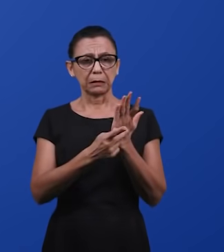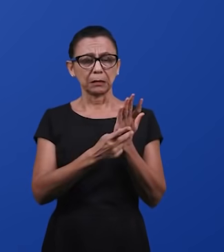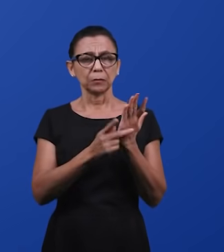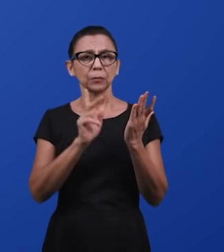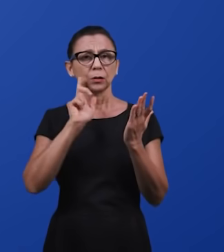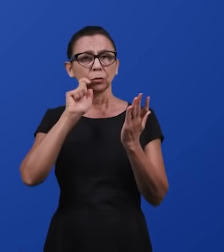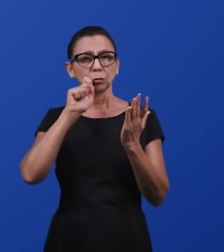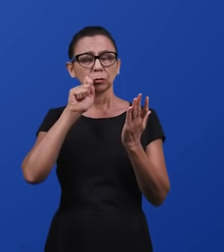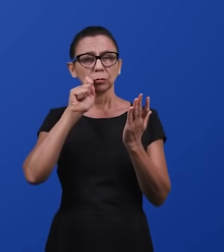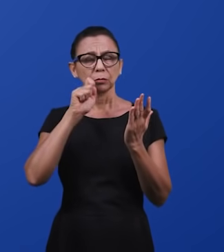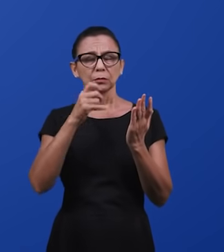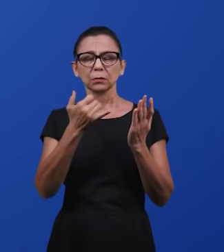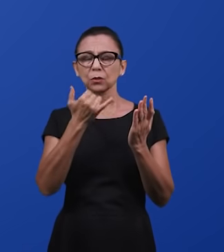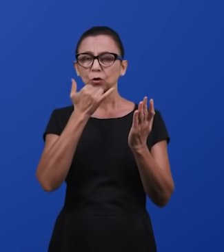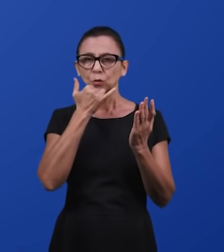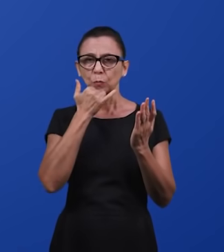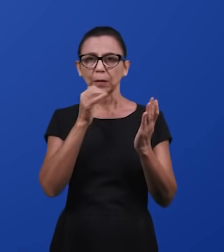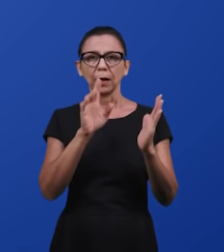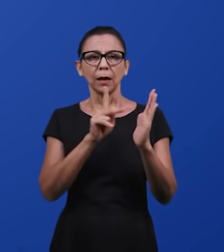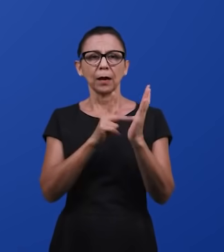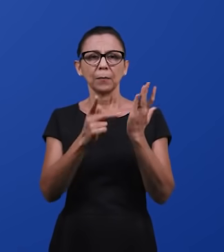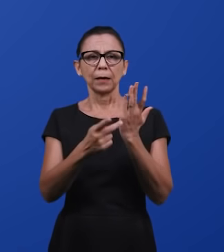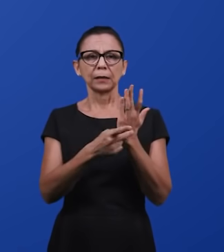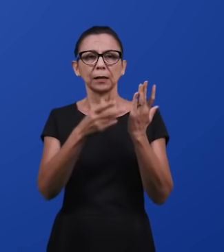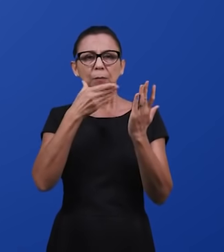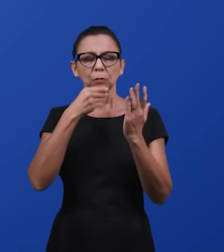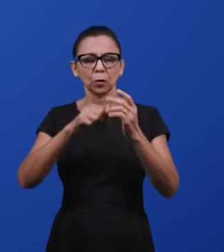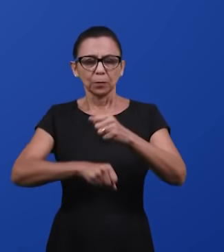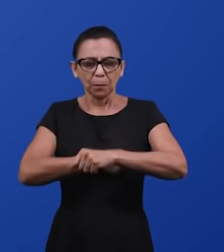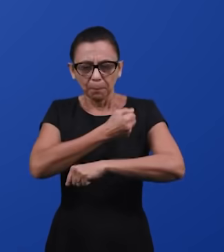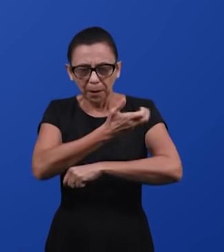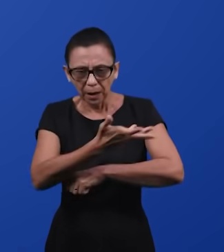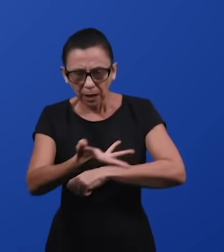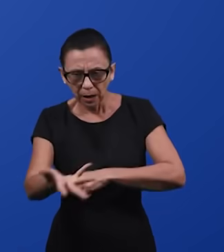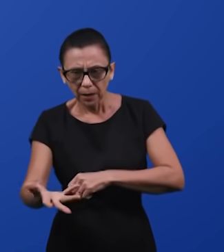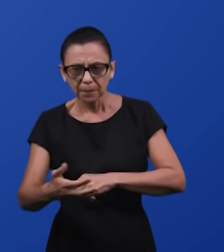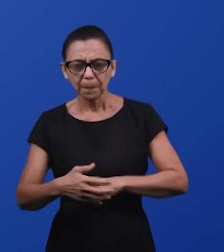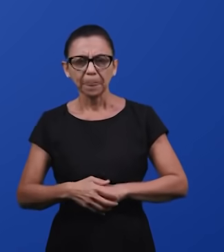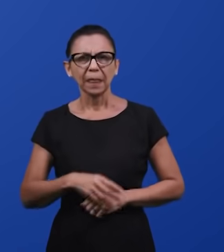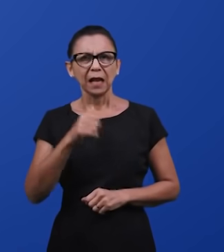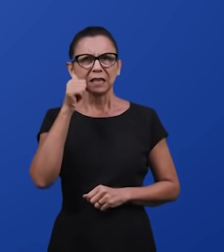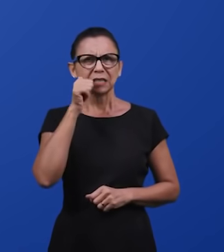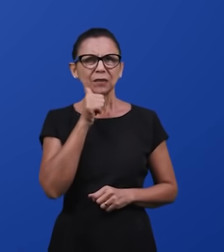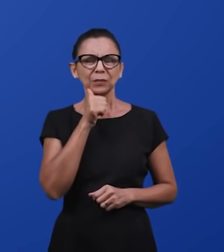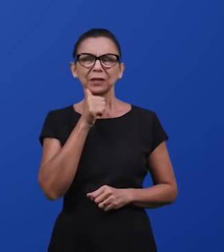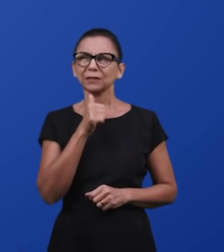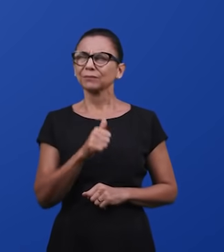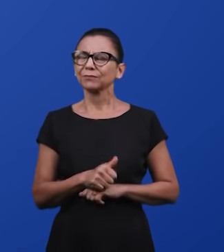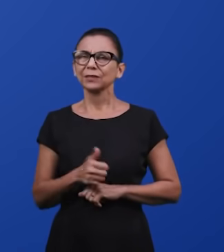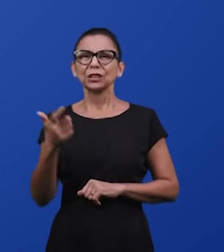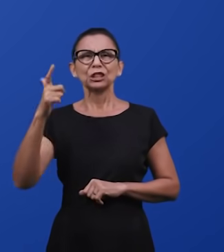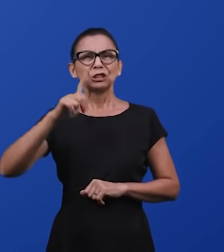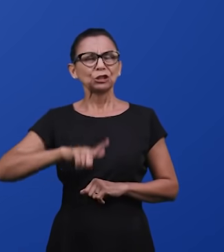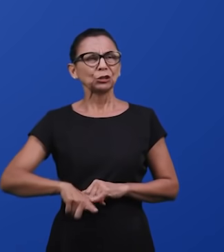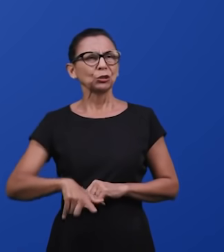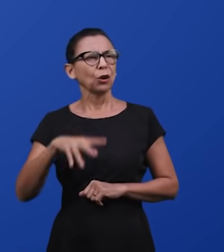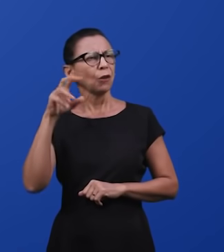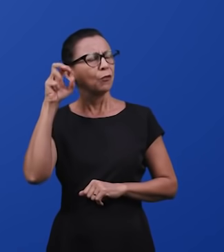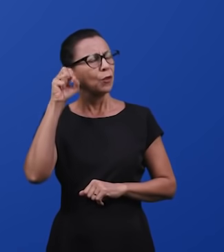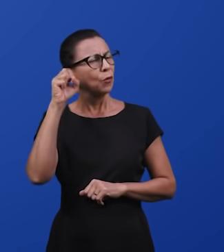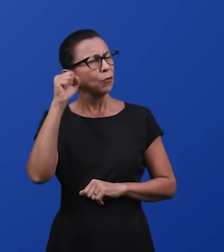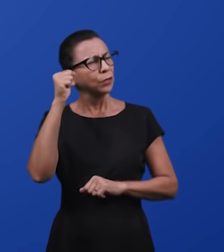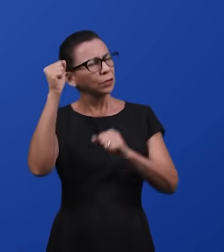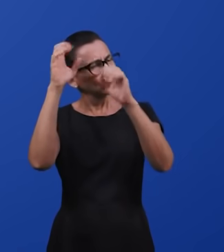do semeador. E ela foi deitar novamente, e ela escutou novamente a voz falando para ela assim, a parábola